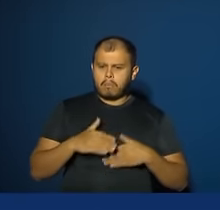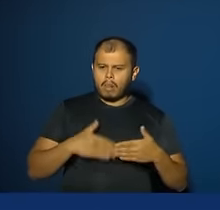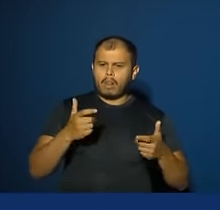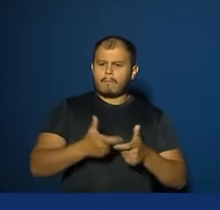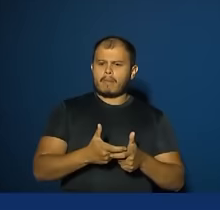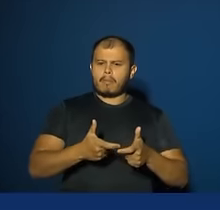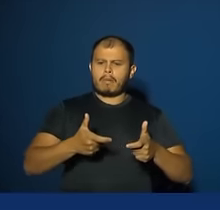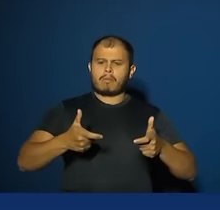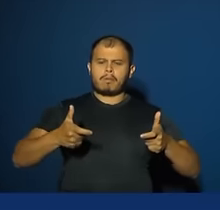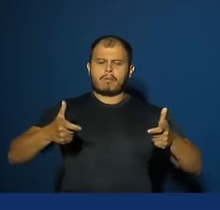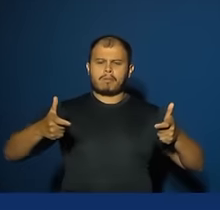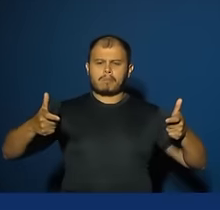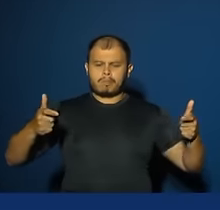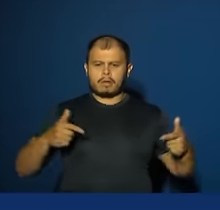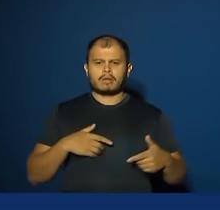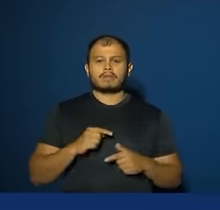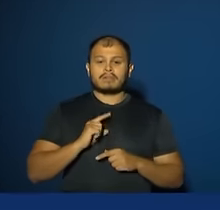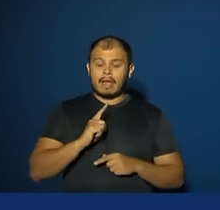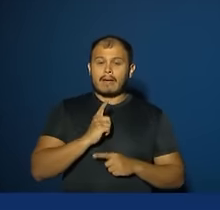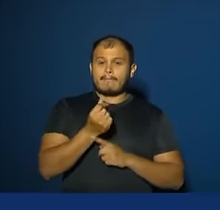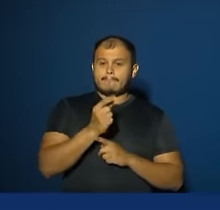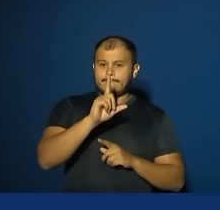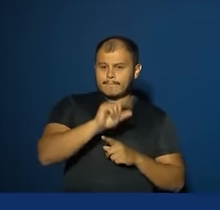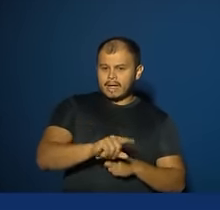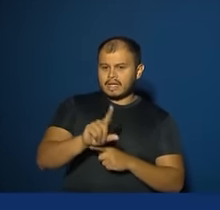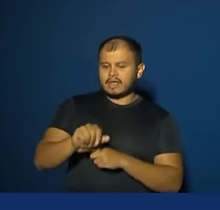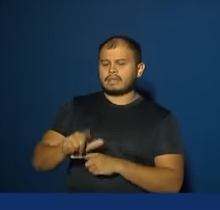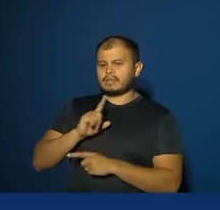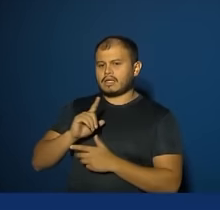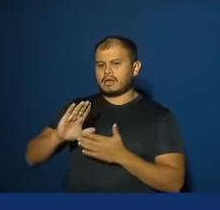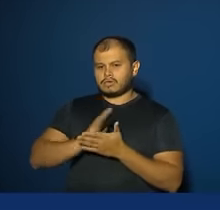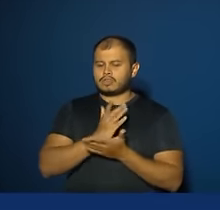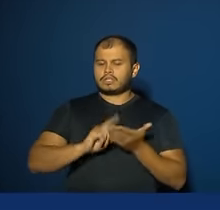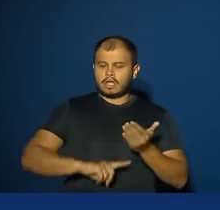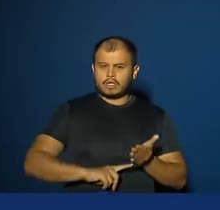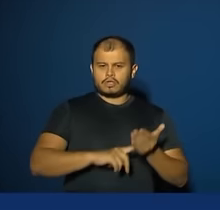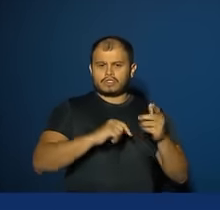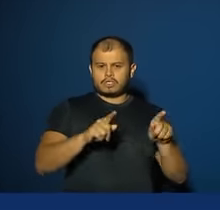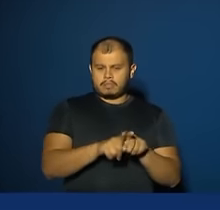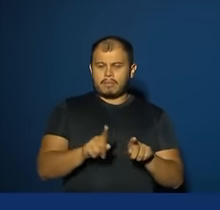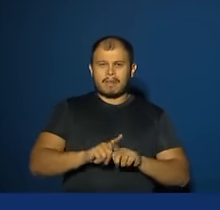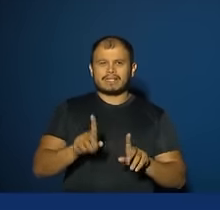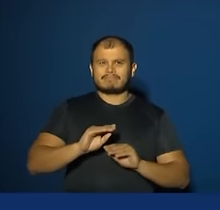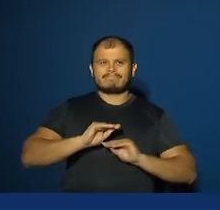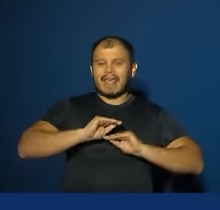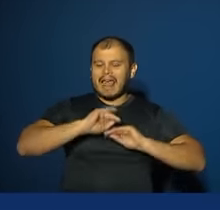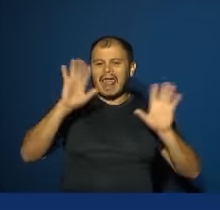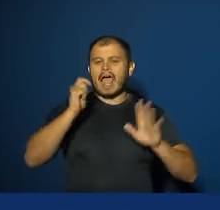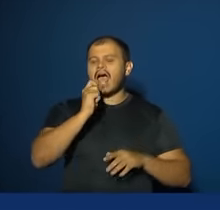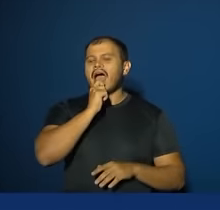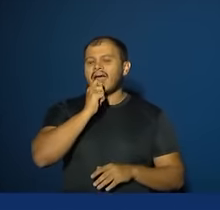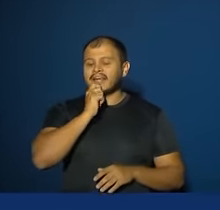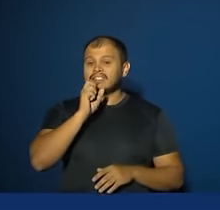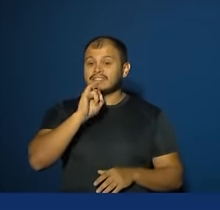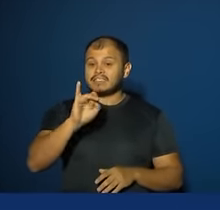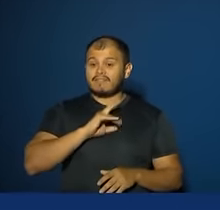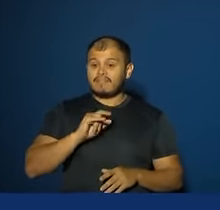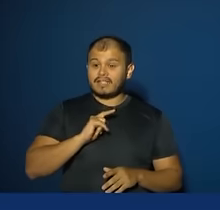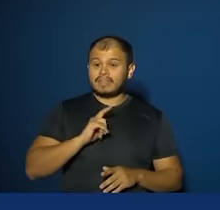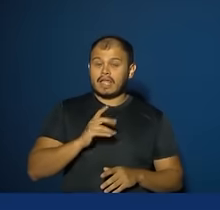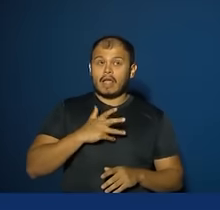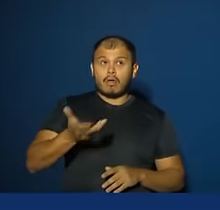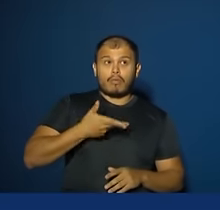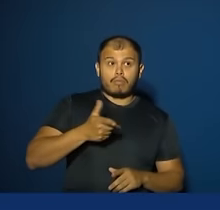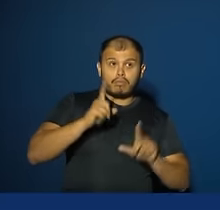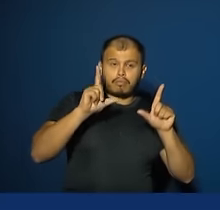índices de mercados emergentes. Está barata, tem empresas com vantagem de tecnologia, mas ainda não está clara o quanto vai ser a sua desaceleração